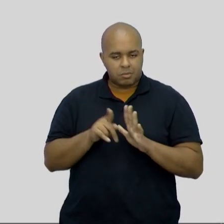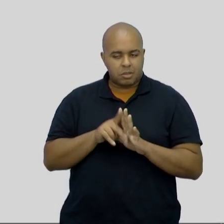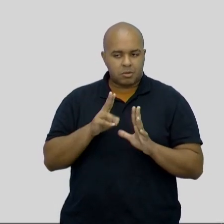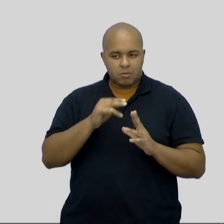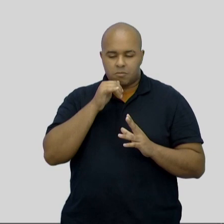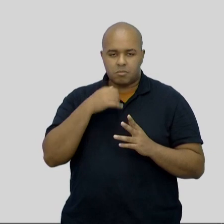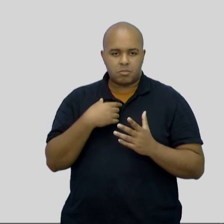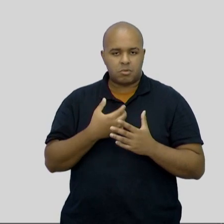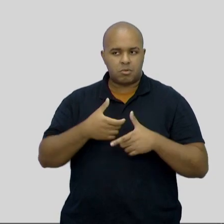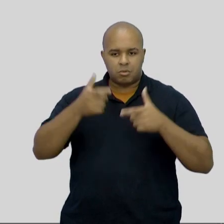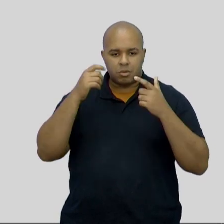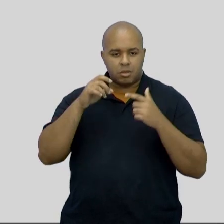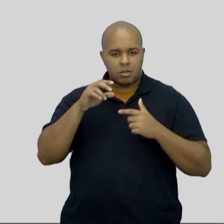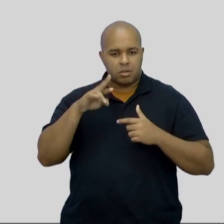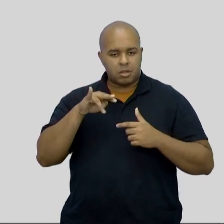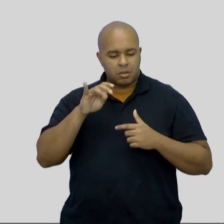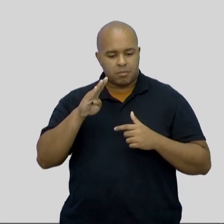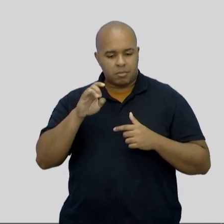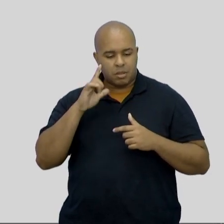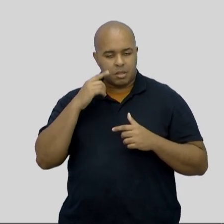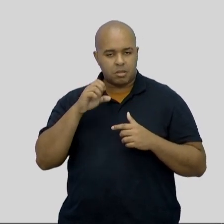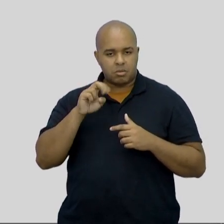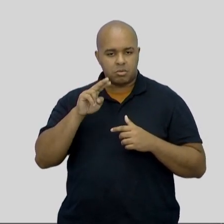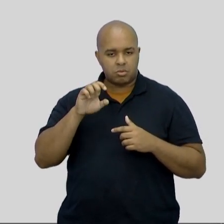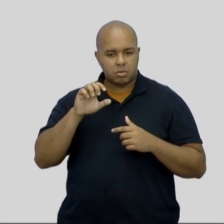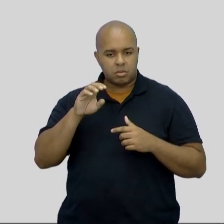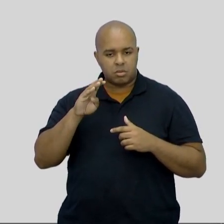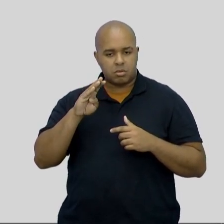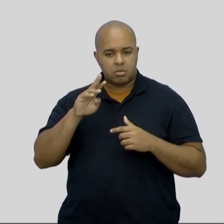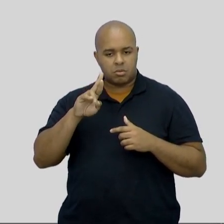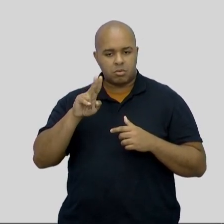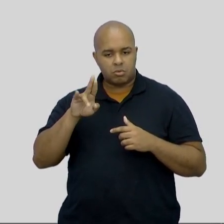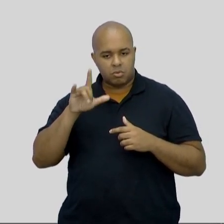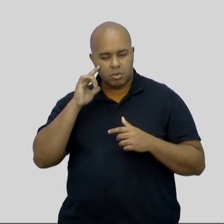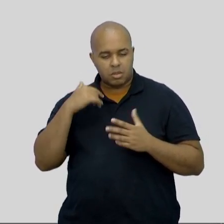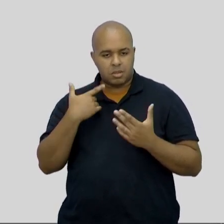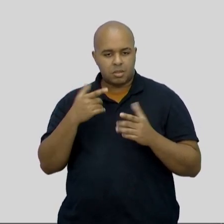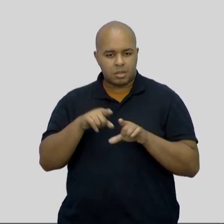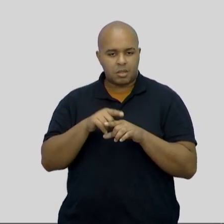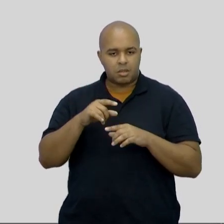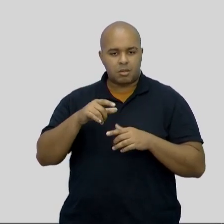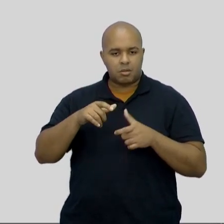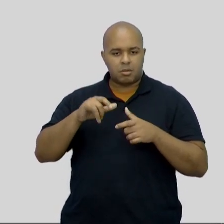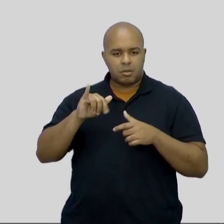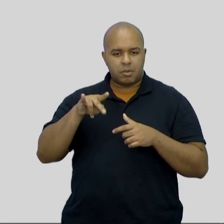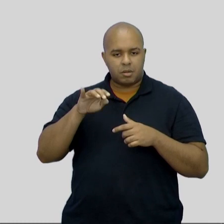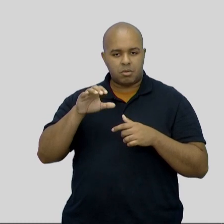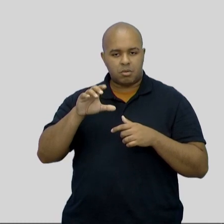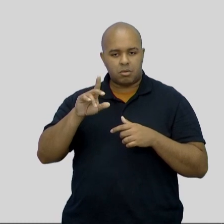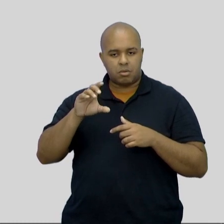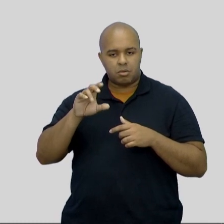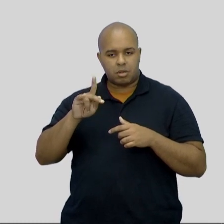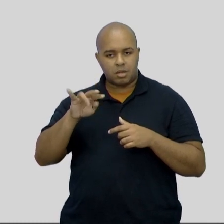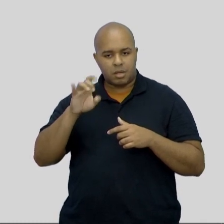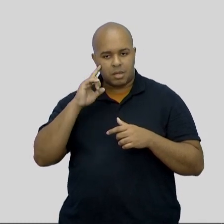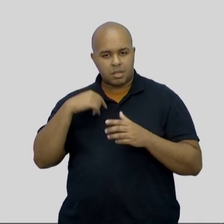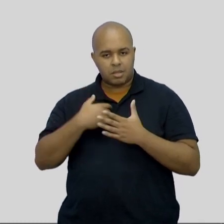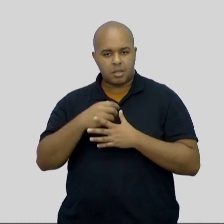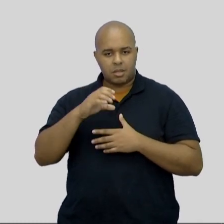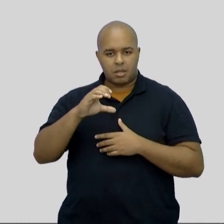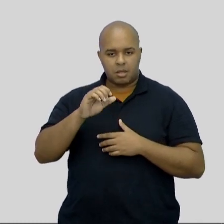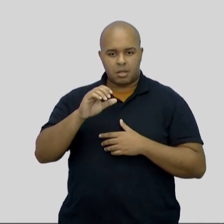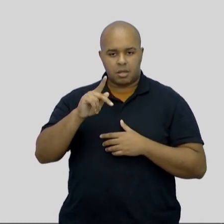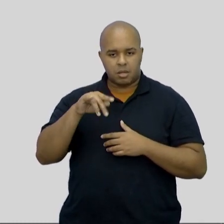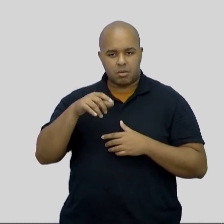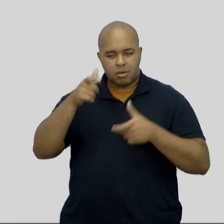como o rei Ndebele, Susan do Gua, nós temos também o Império Kanem, nós temos Kayamagan,